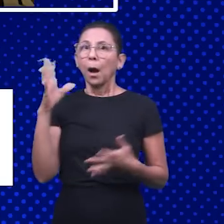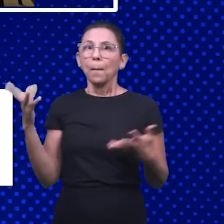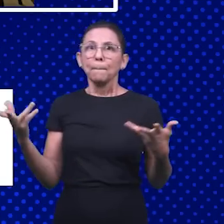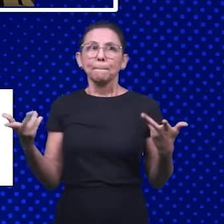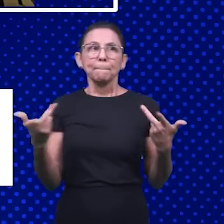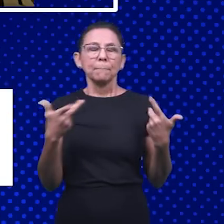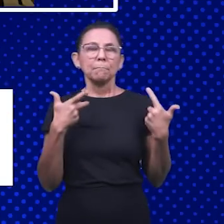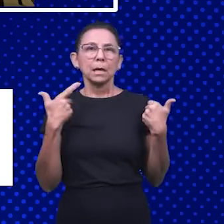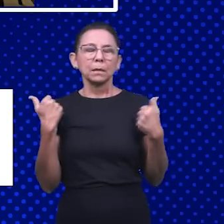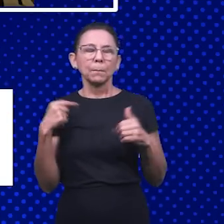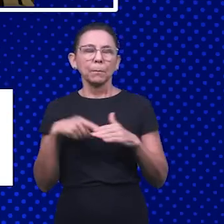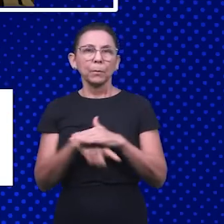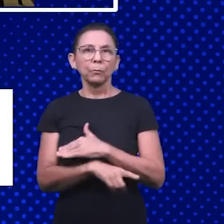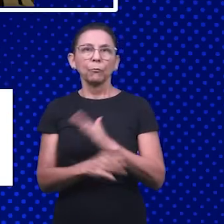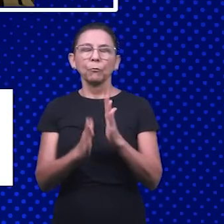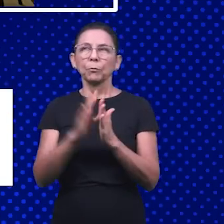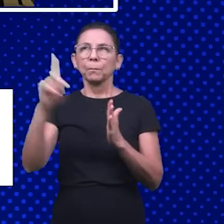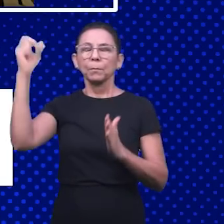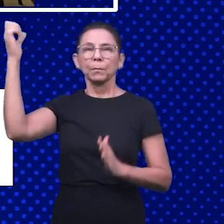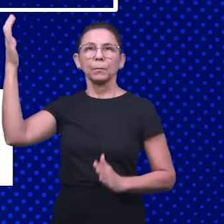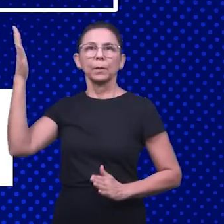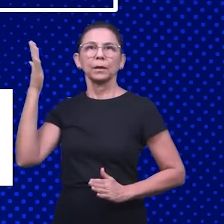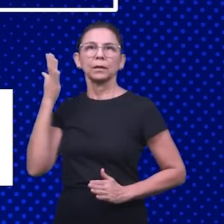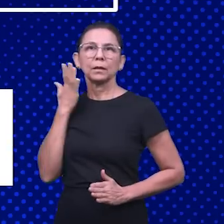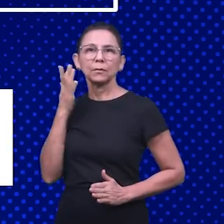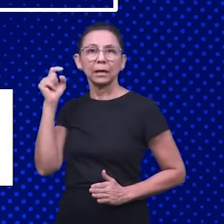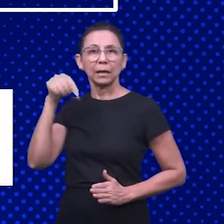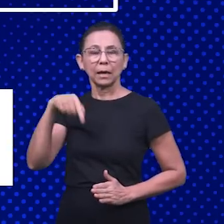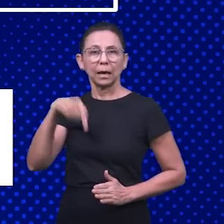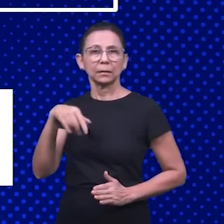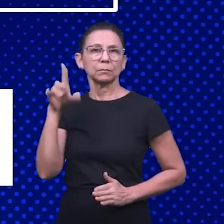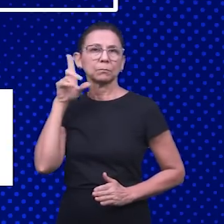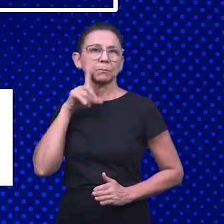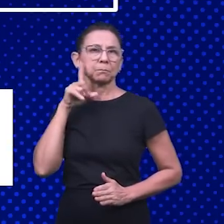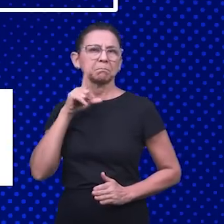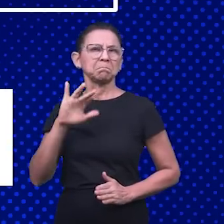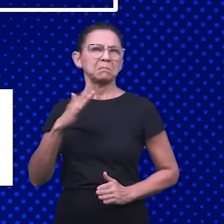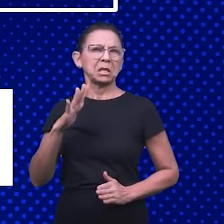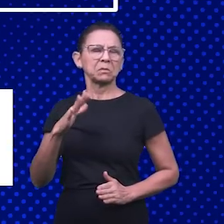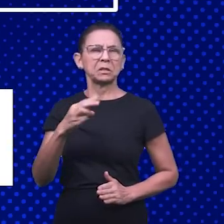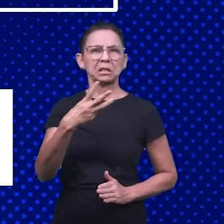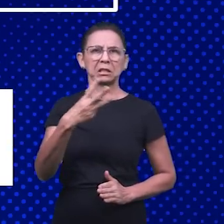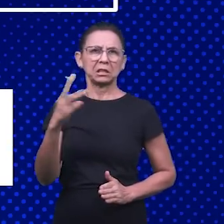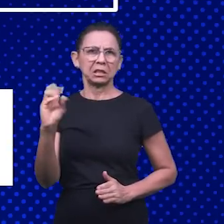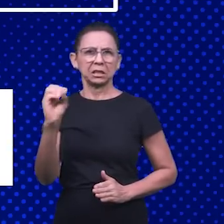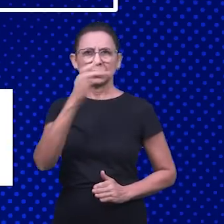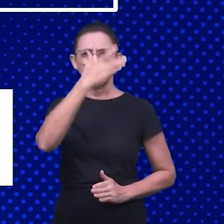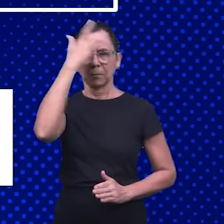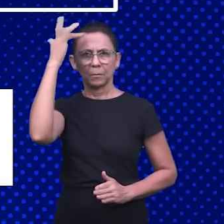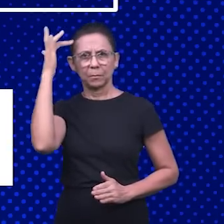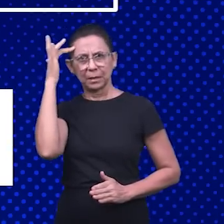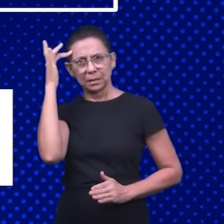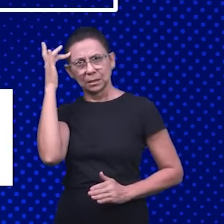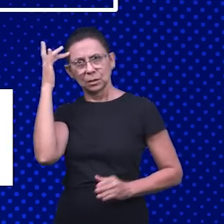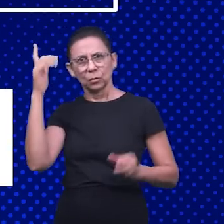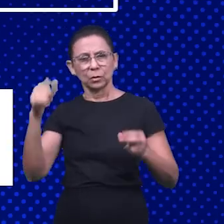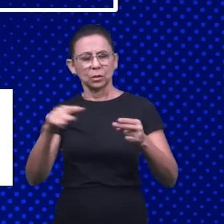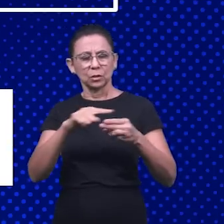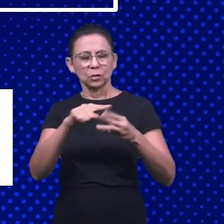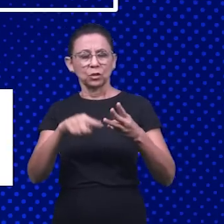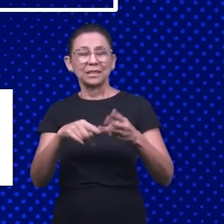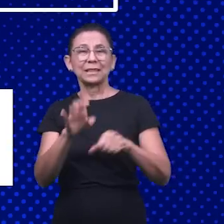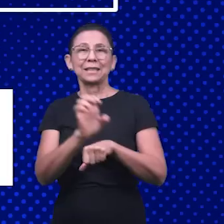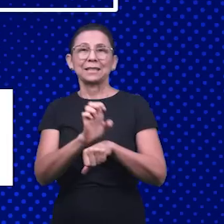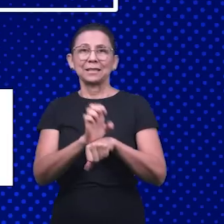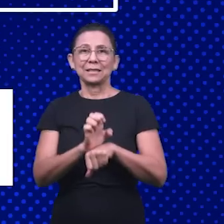a profundidade e o alcance da palavra revelada. Aqui nos Estados Unidos, aproximadamente 30 irmãos dos estados do Tennessee e da